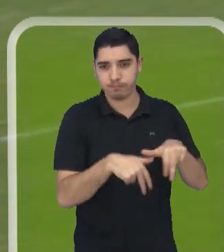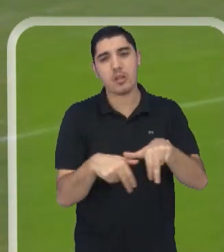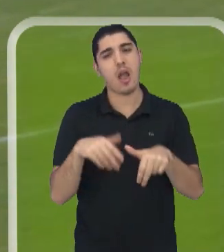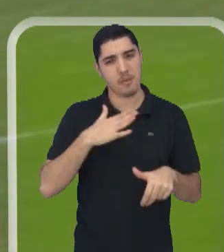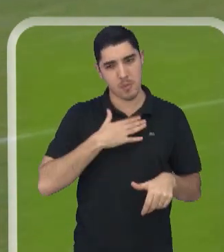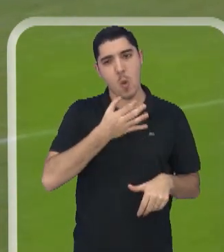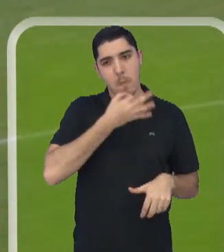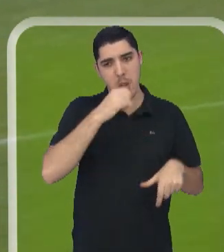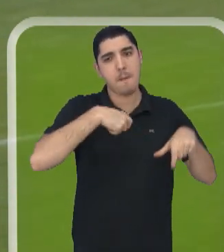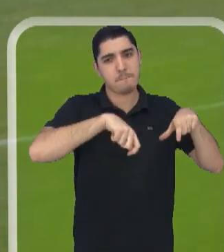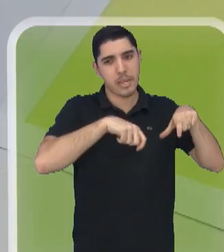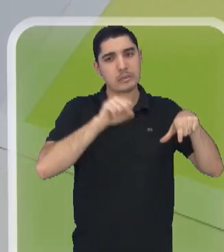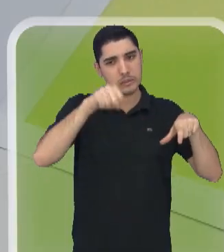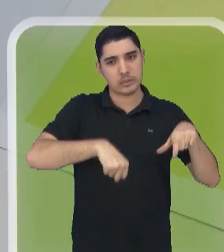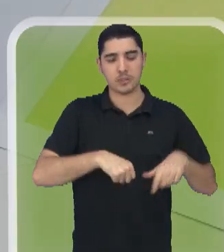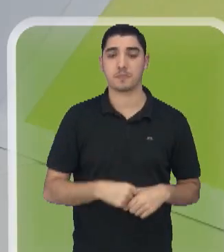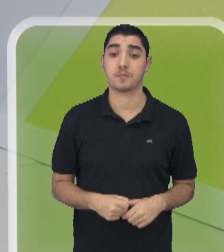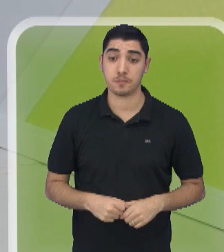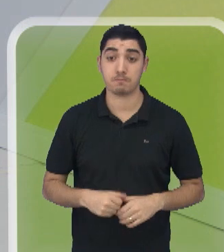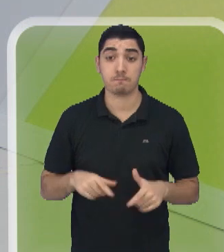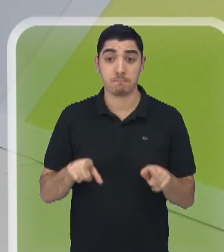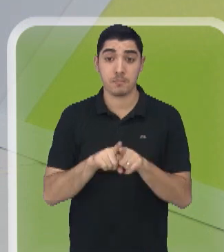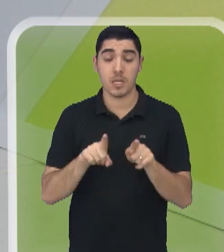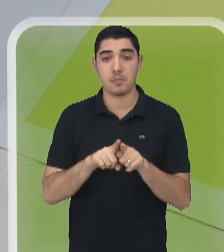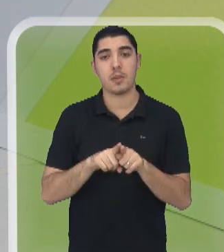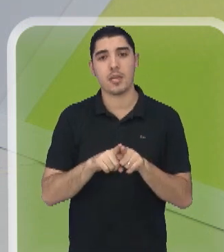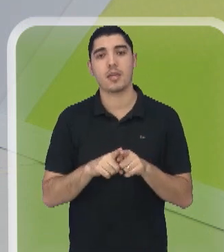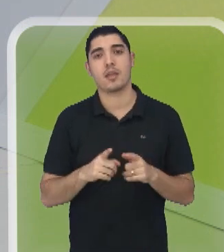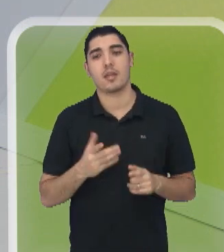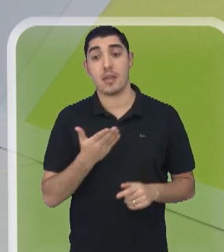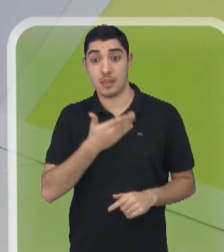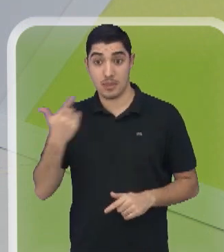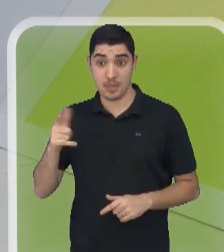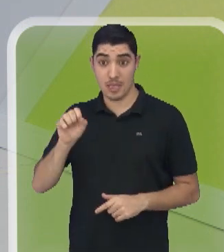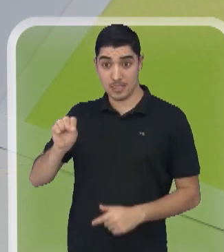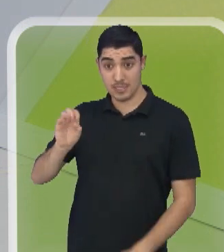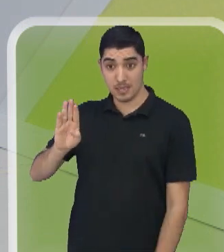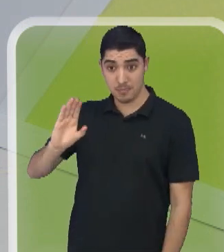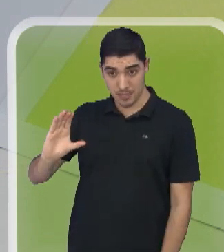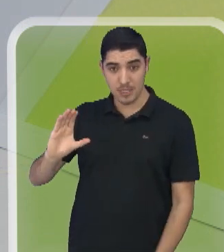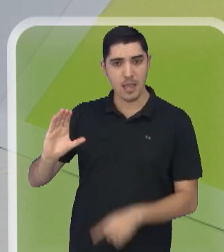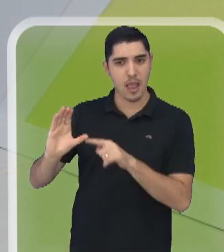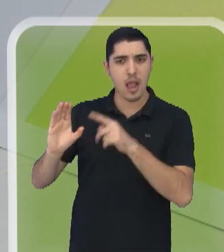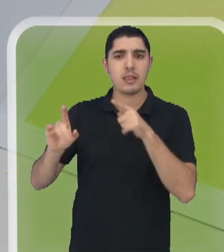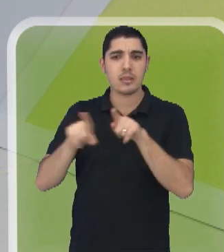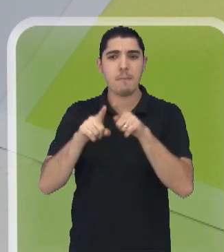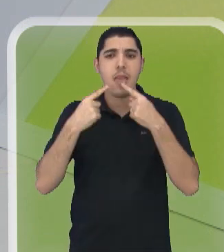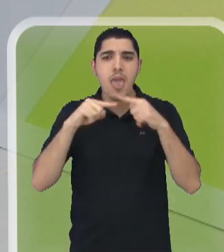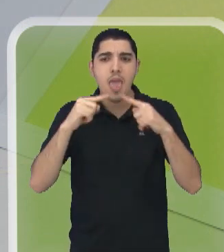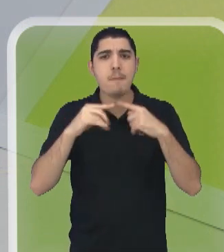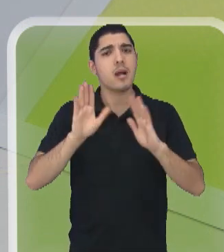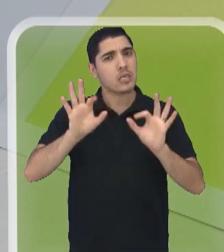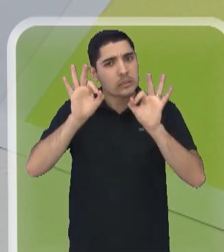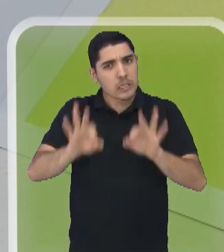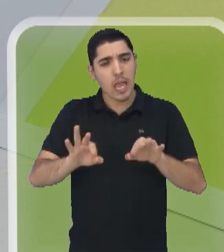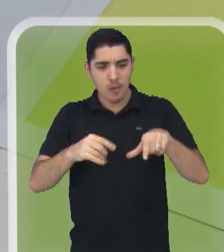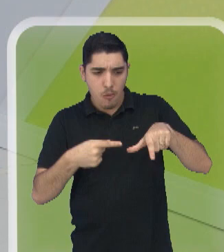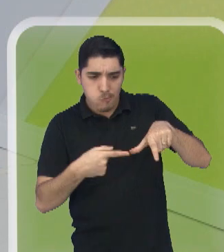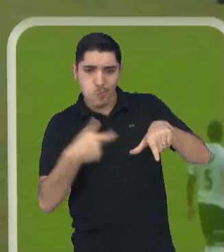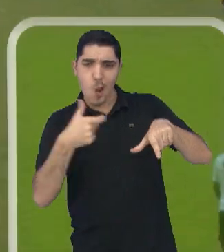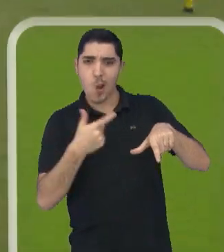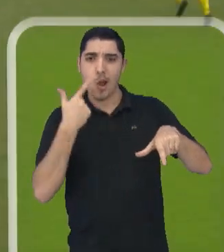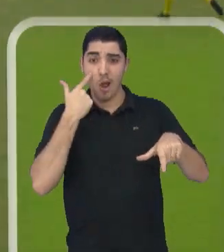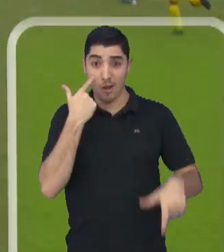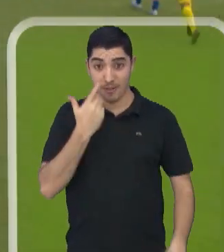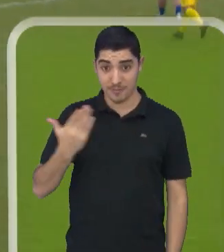pênalti. Pois é. E a equipe do São Bernardo, o Matheus está reprisando ali, mas a equipe do São Bernardo também reclama do gol. Até você falou na matéria, a gente está vendo aí a tela cheia,